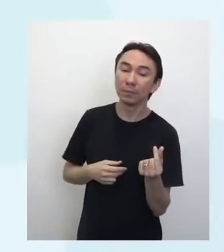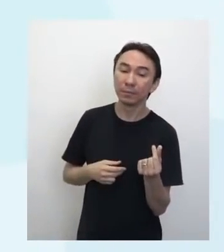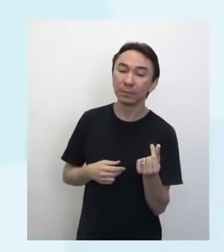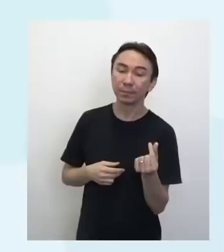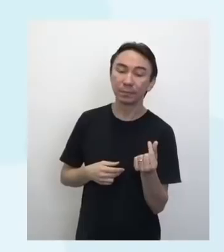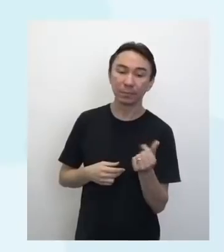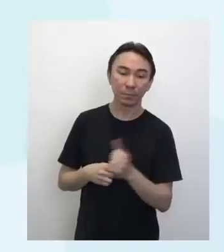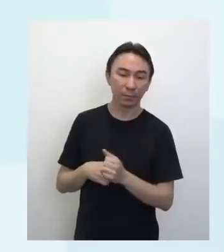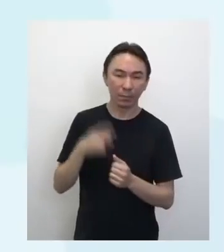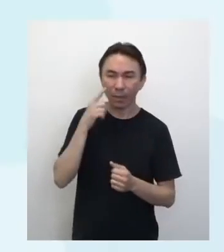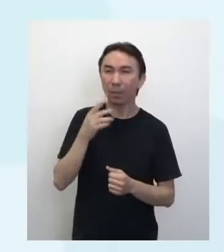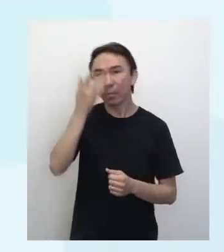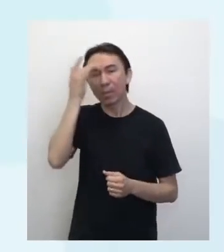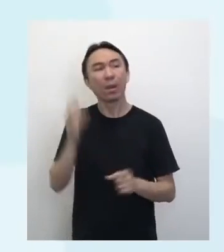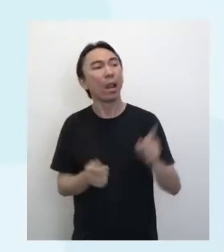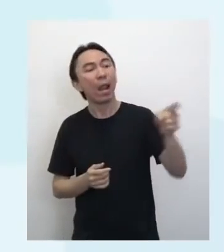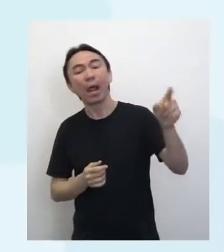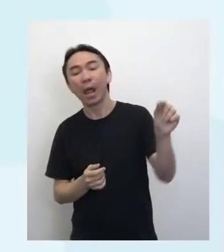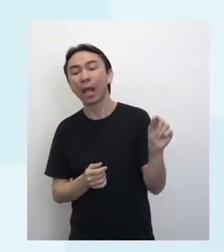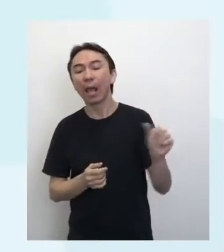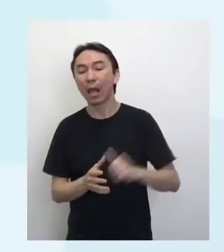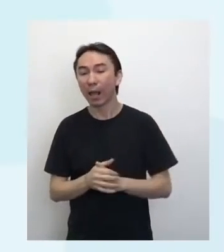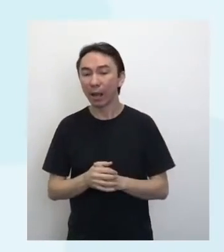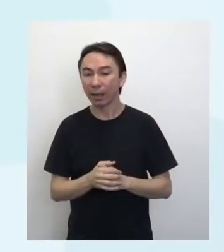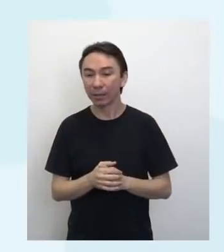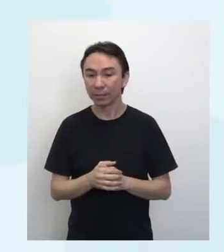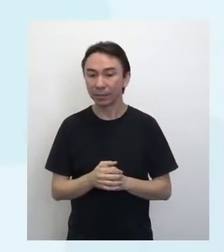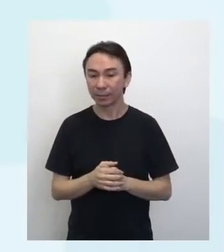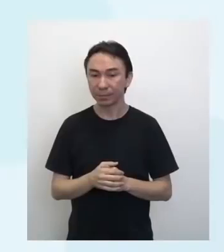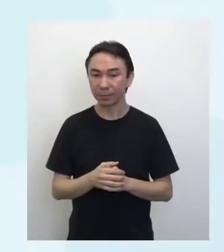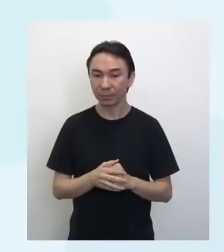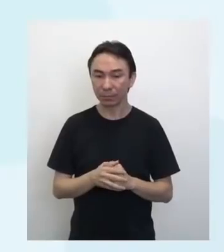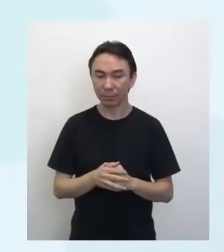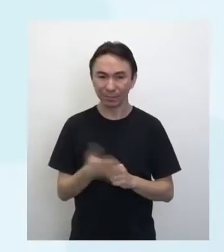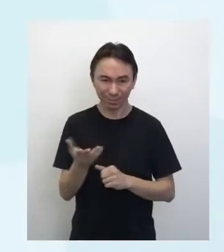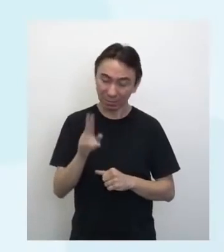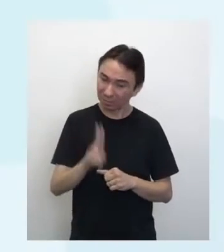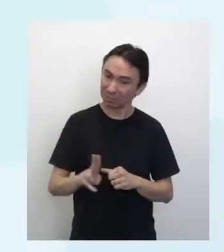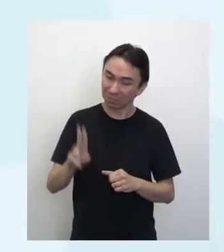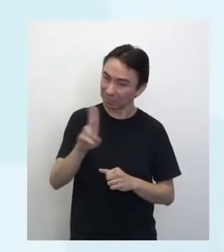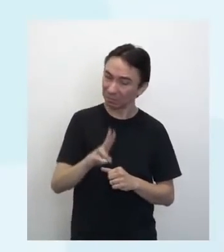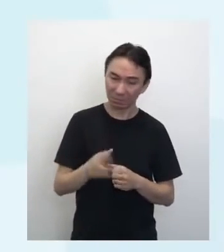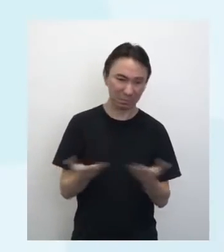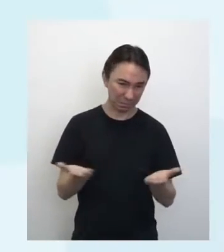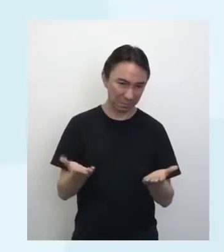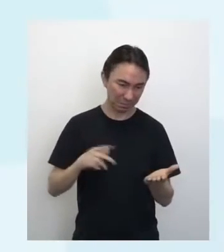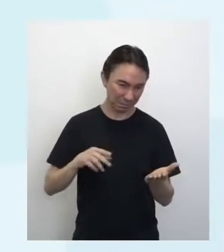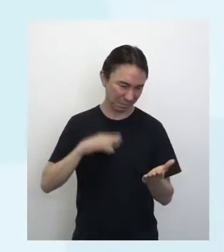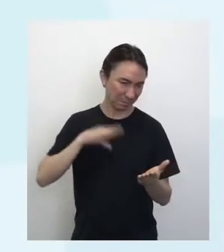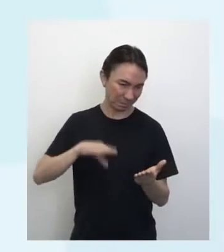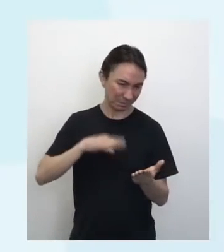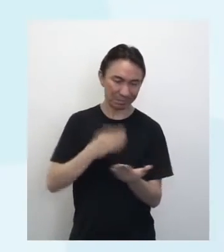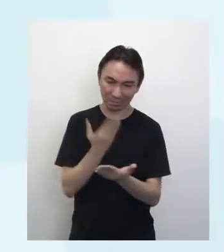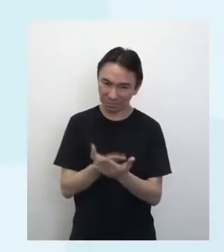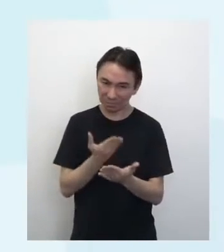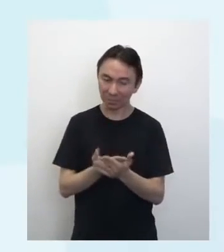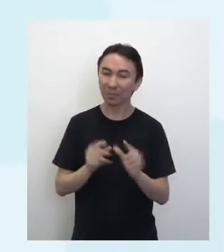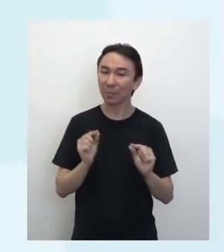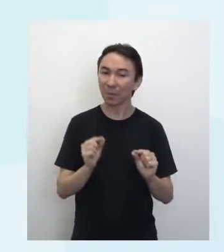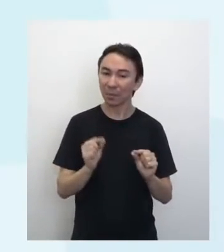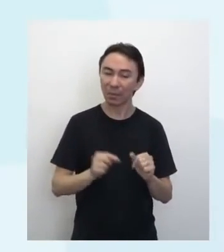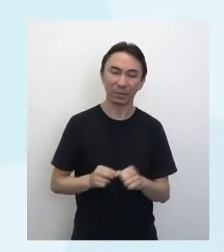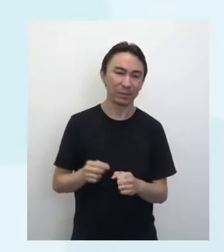né quem é aquela pessoa os 10 você vai usar bastante tem uma coisa que aula de português aqui né que a gente